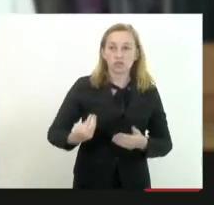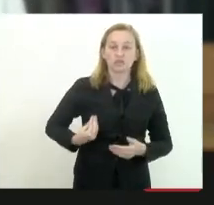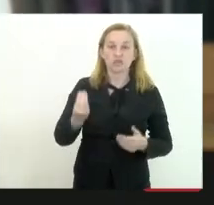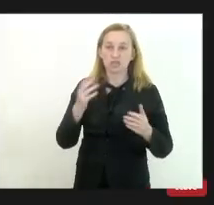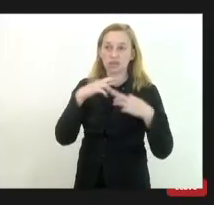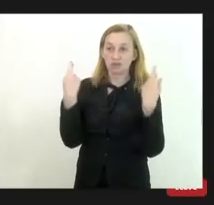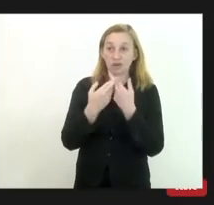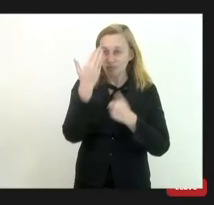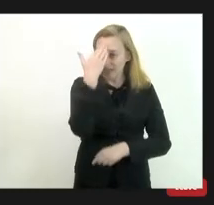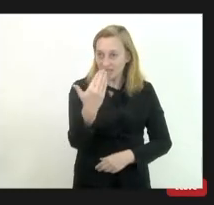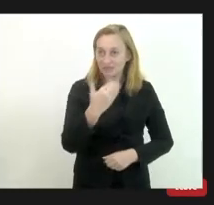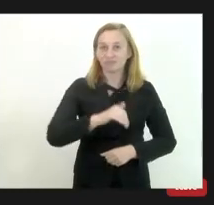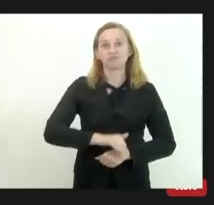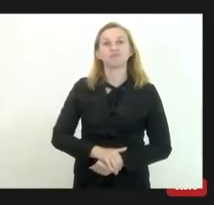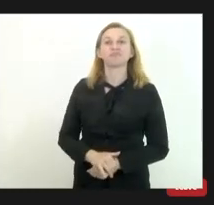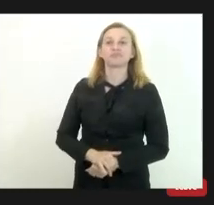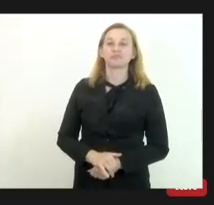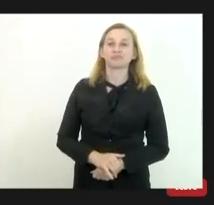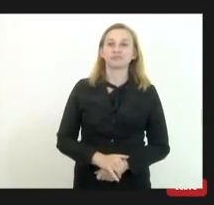Muito obrigado.